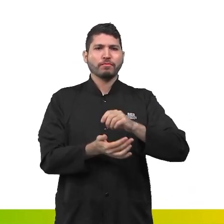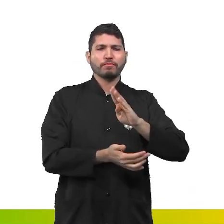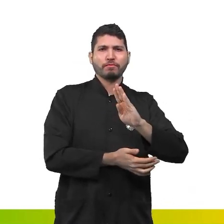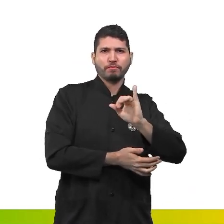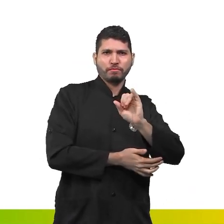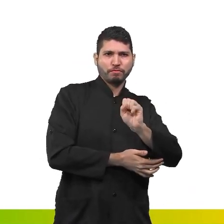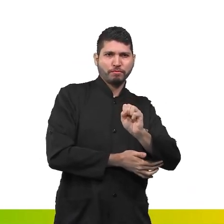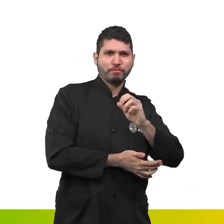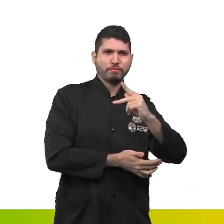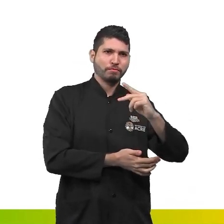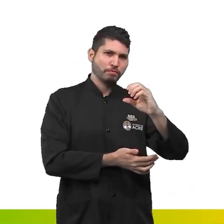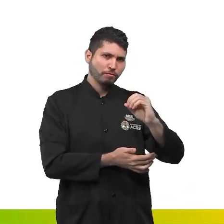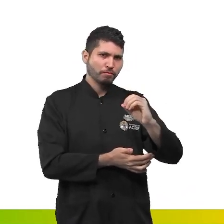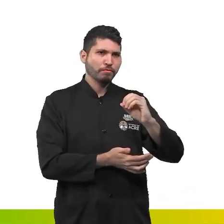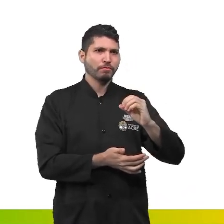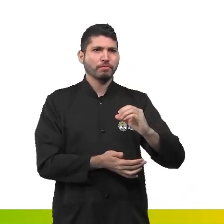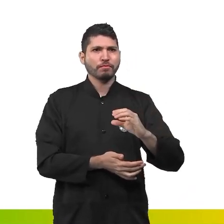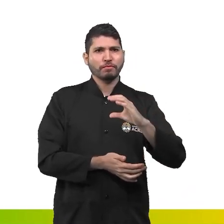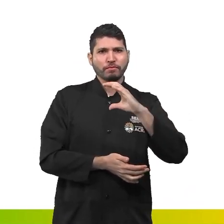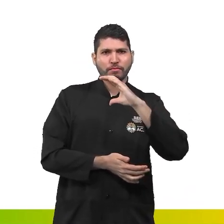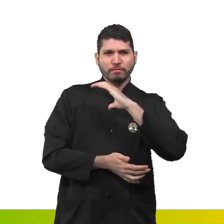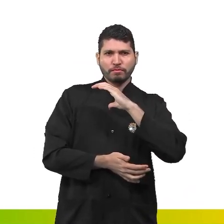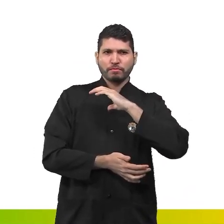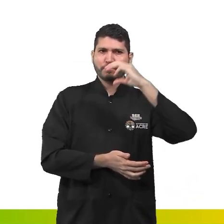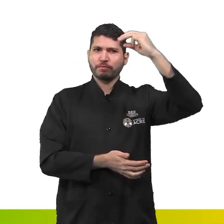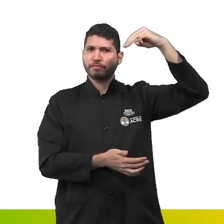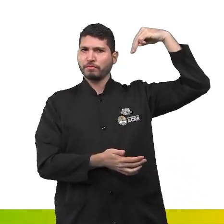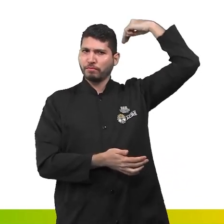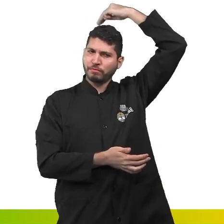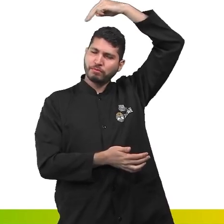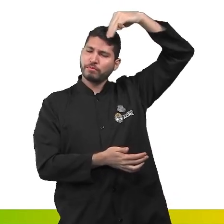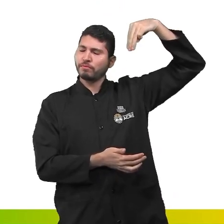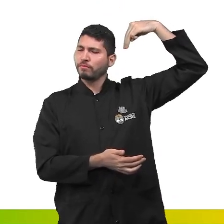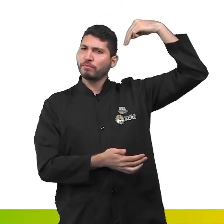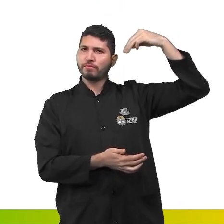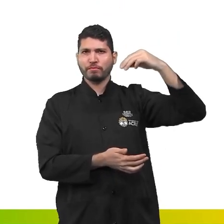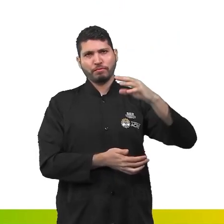mexicana, também conhecido como